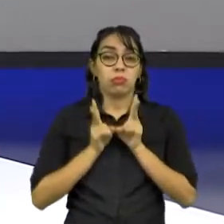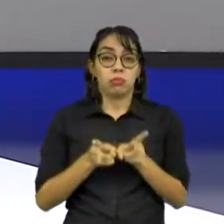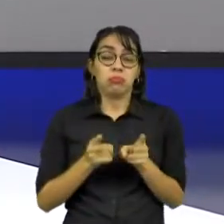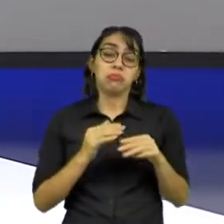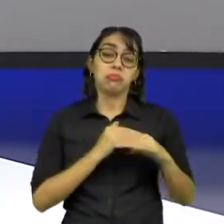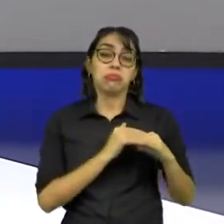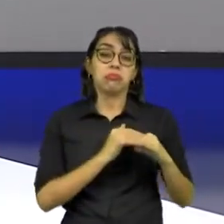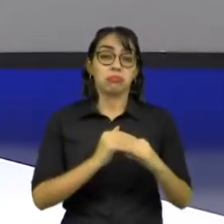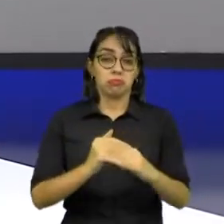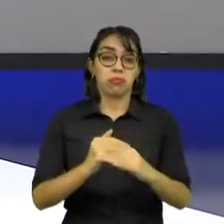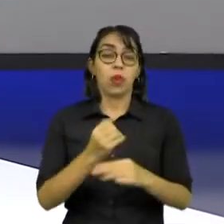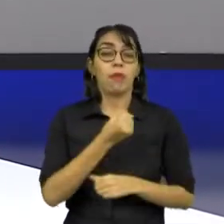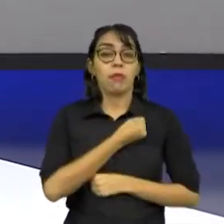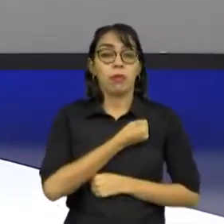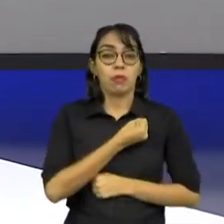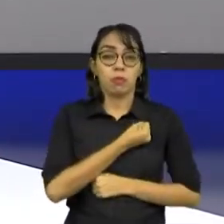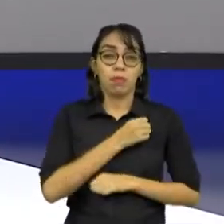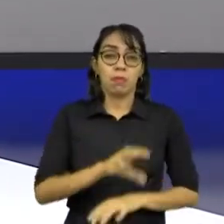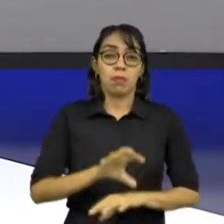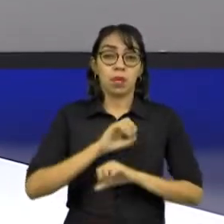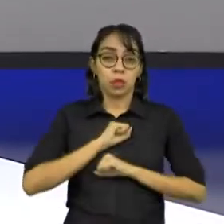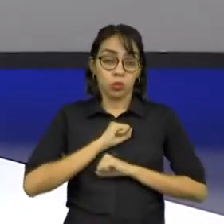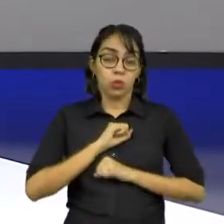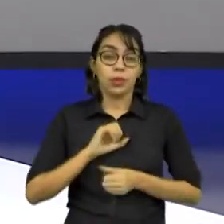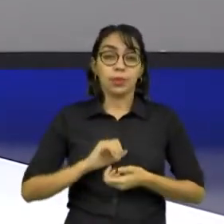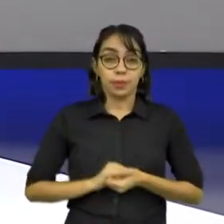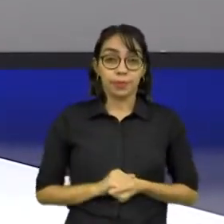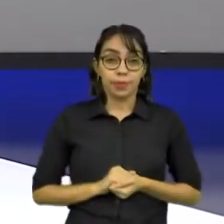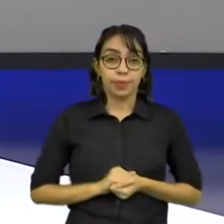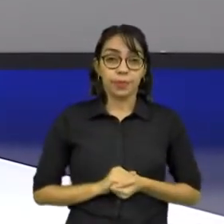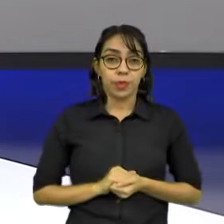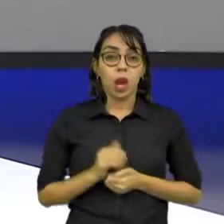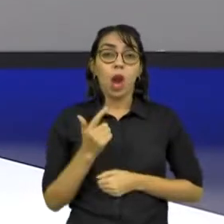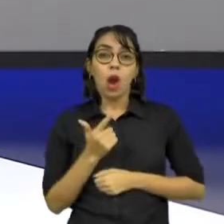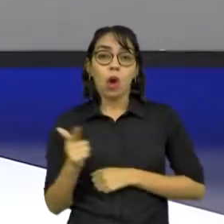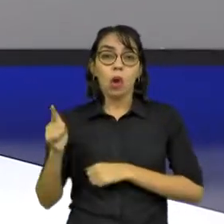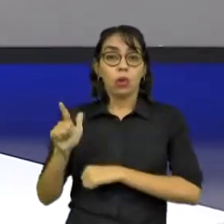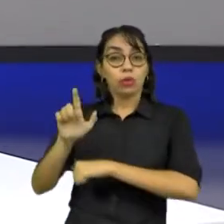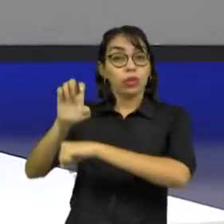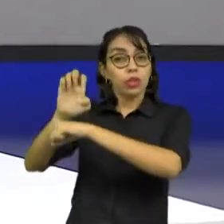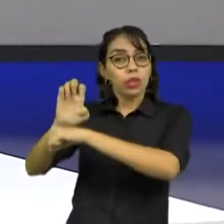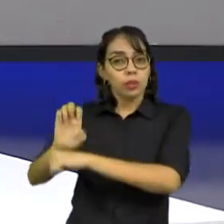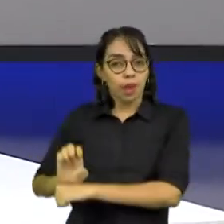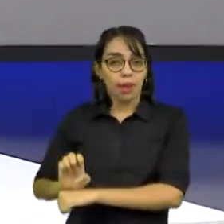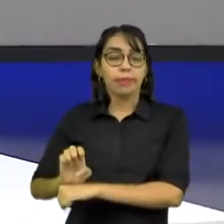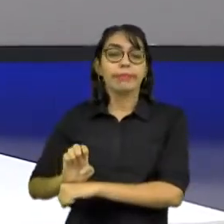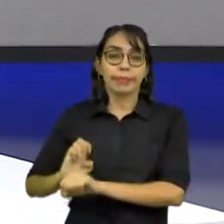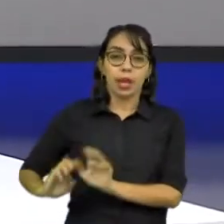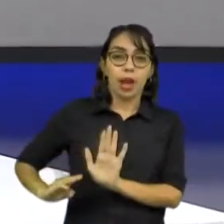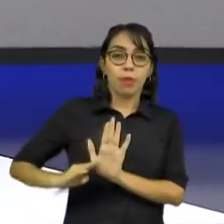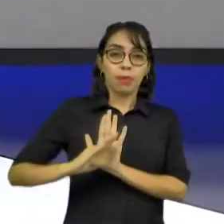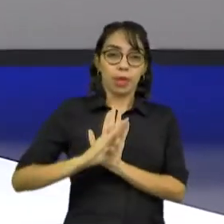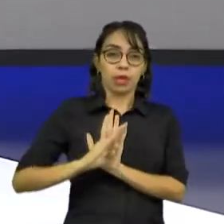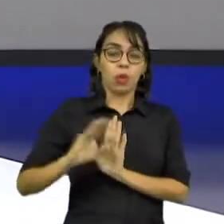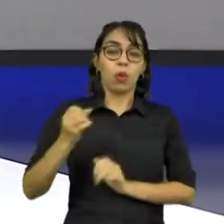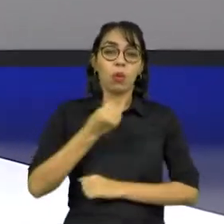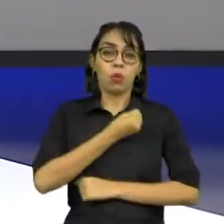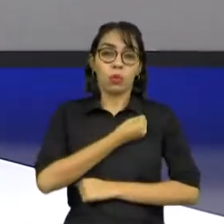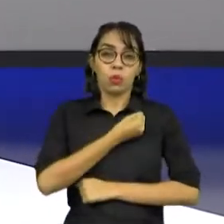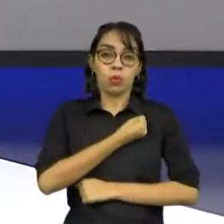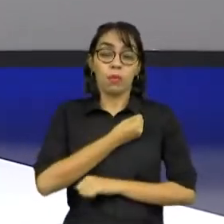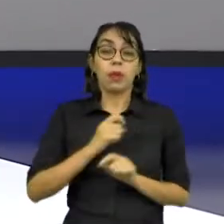estabilidade aqui no Ceará. Considerando o aumento em outros estados, a governadora informou que o comitê